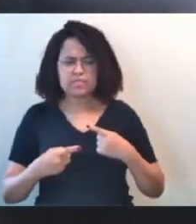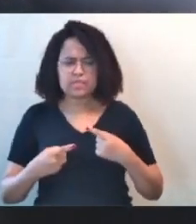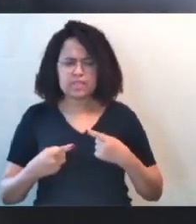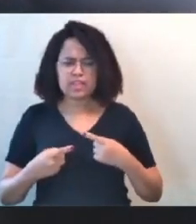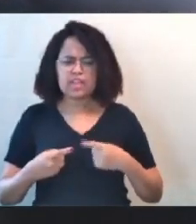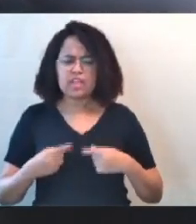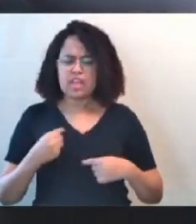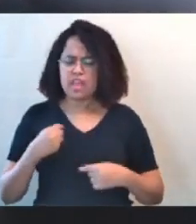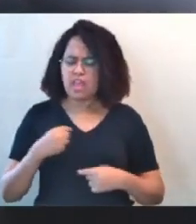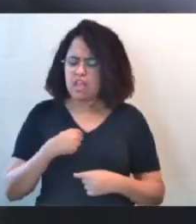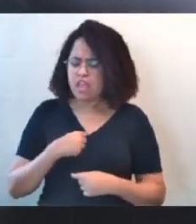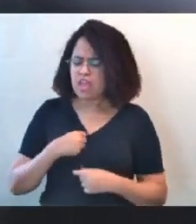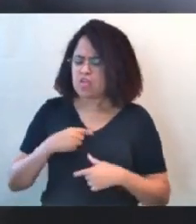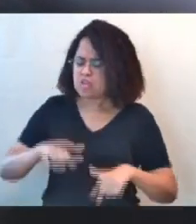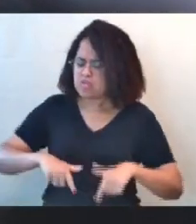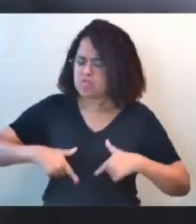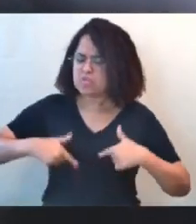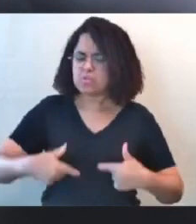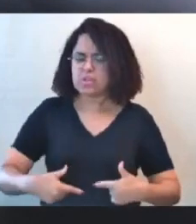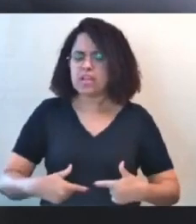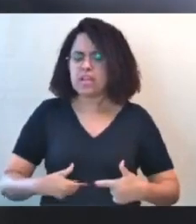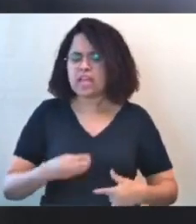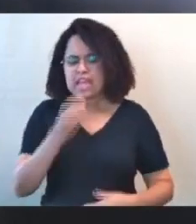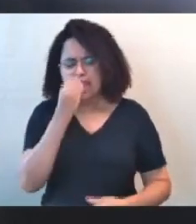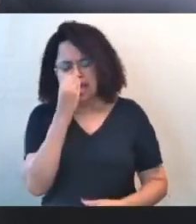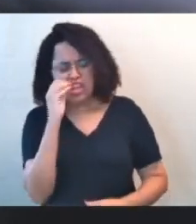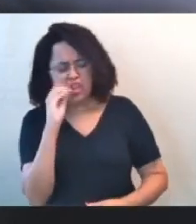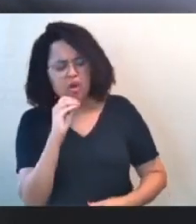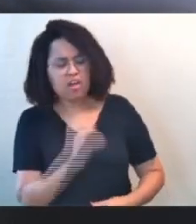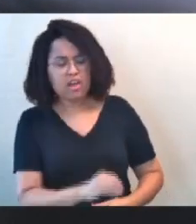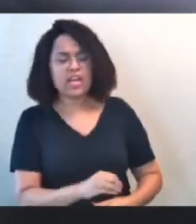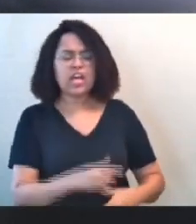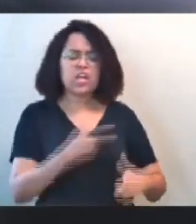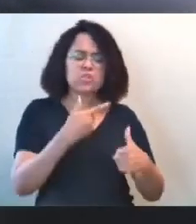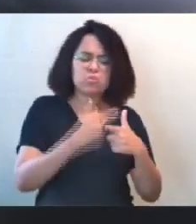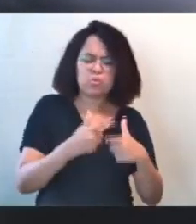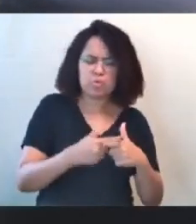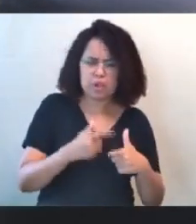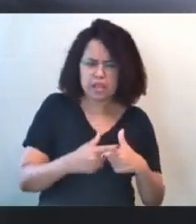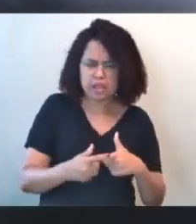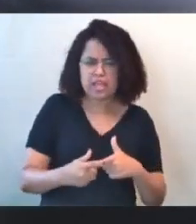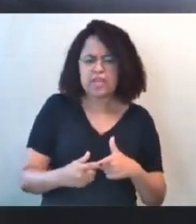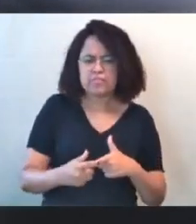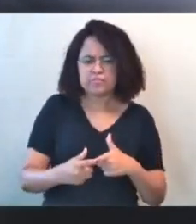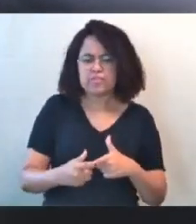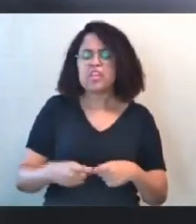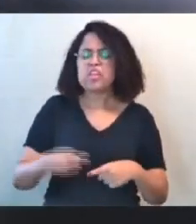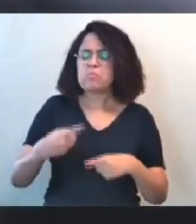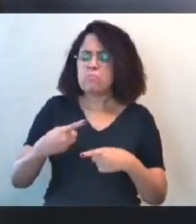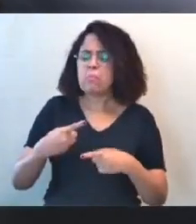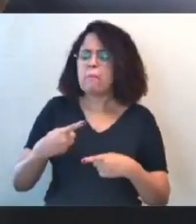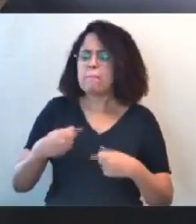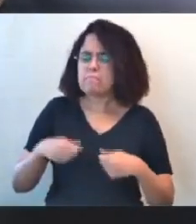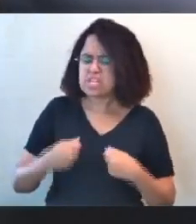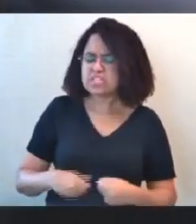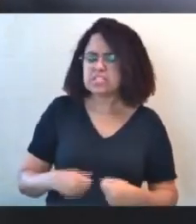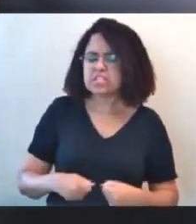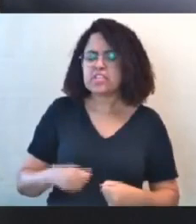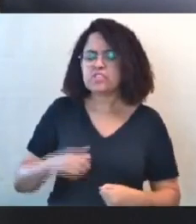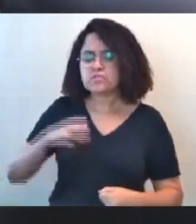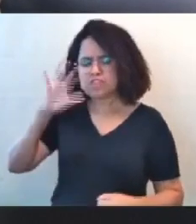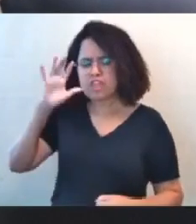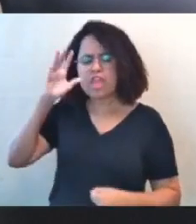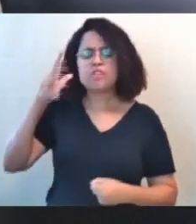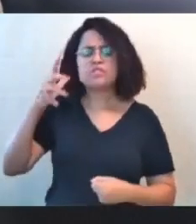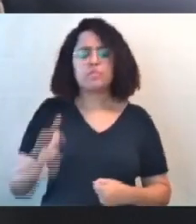não atuarei de forma a ignorar que existem problemas e eles precisam ser corrigidos. Isso é parte